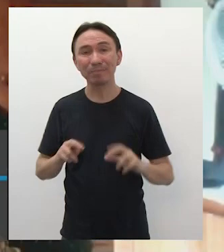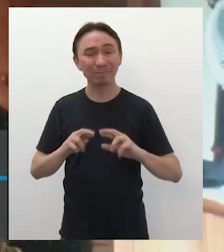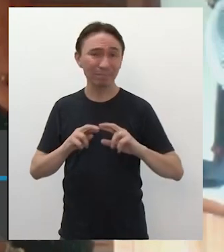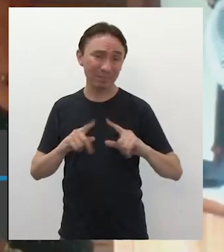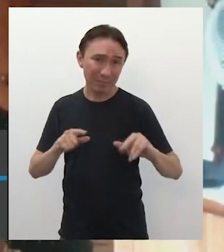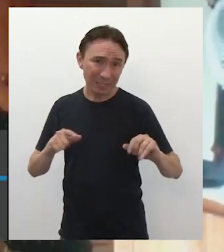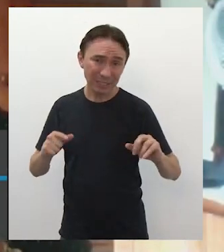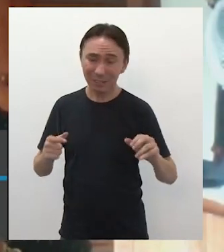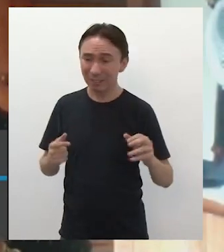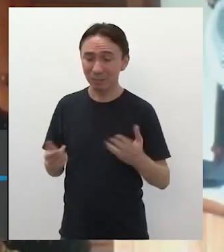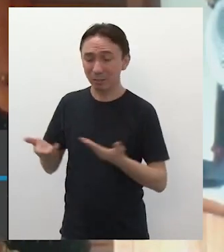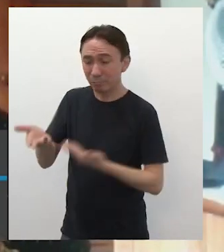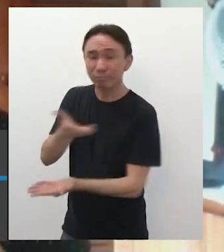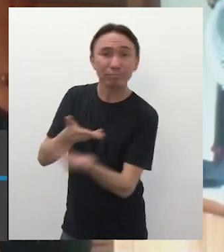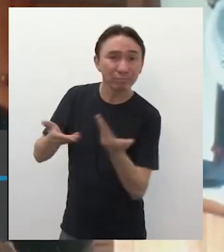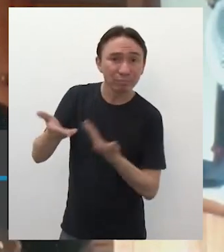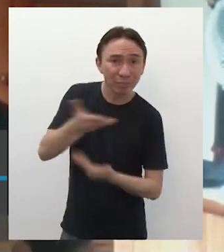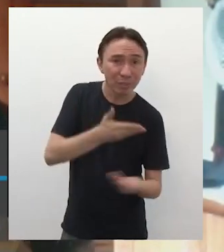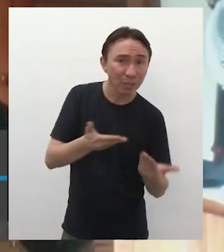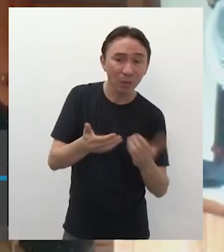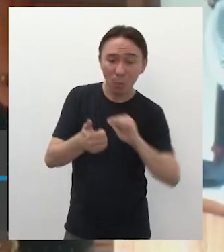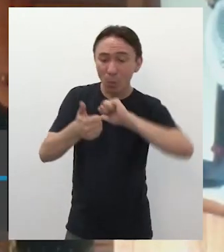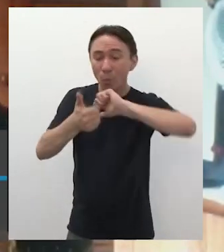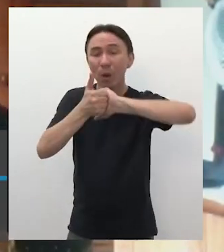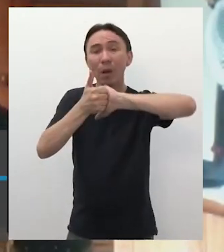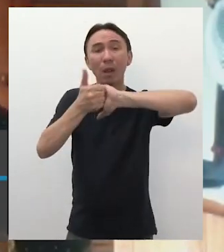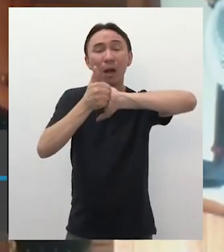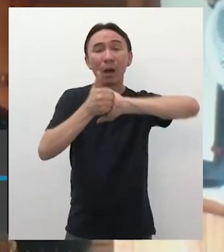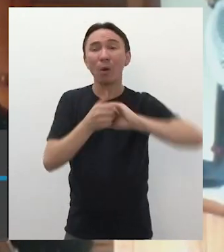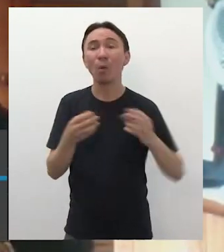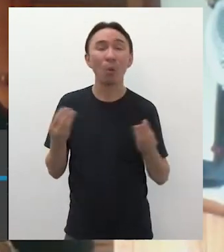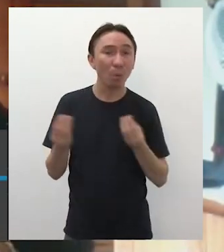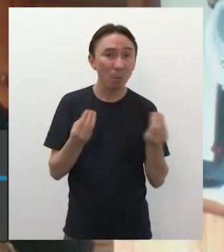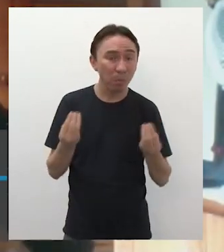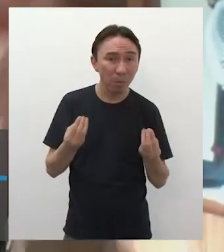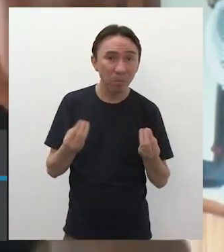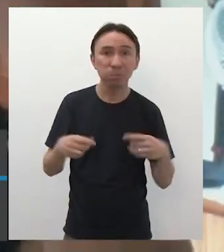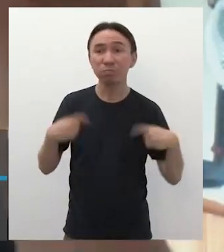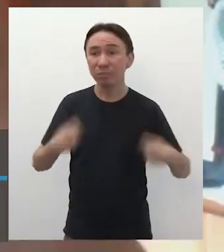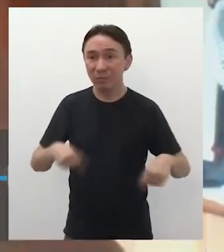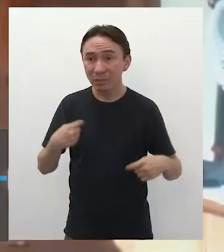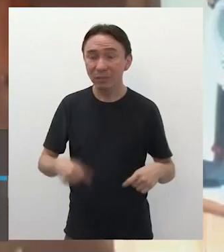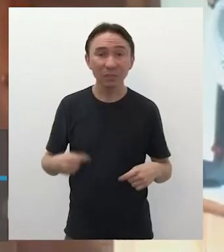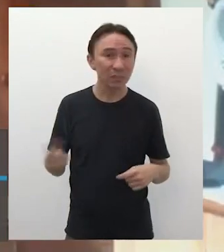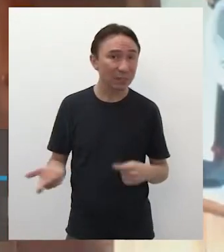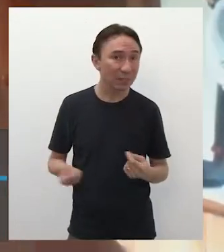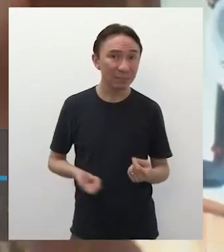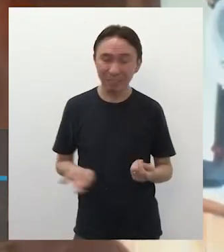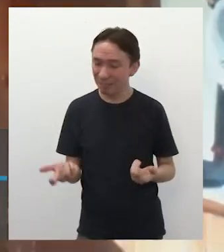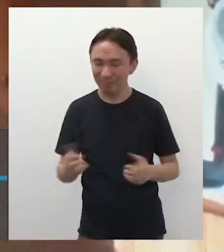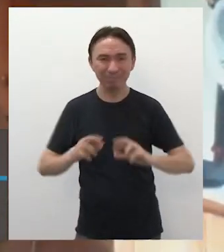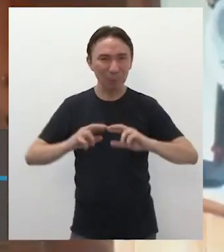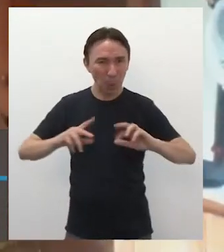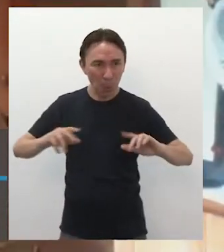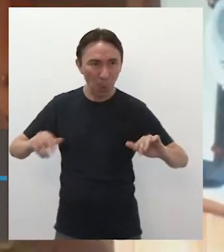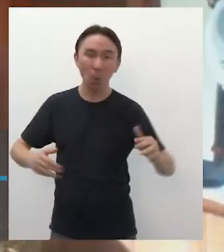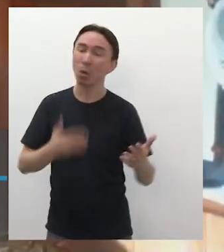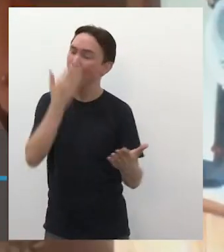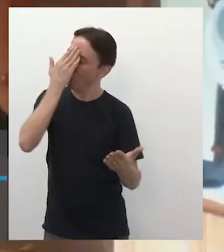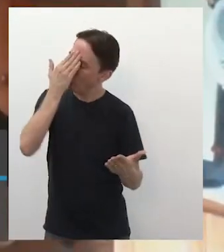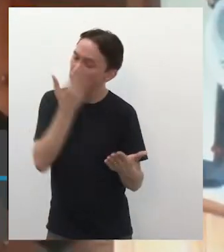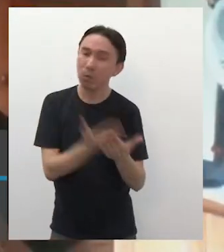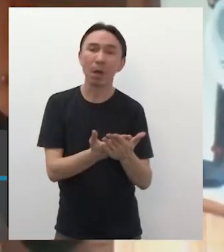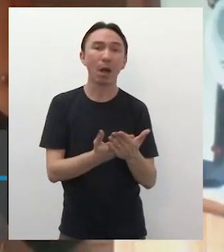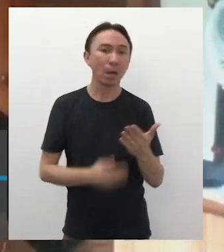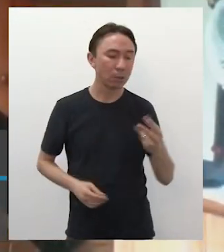acontecem no meio escolar, elas precisam fortalecer sentimentos morais como a confiança, o respeito